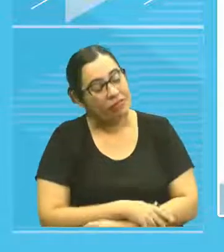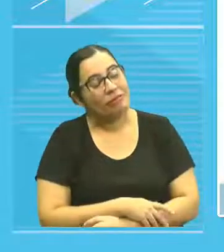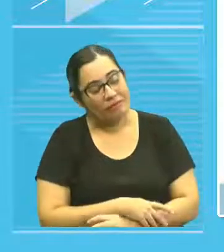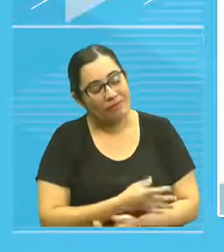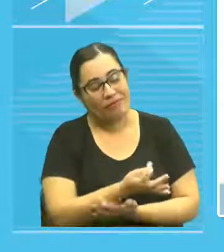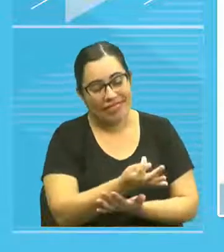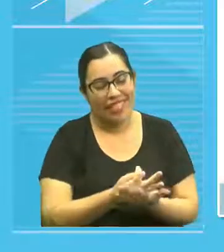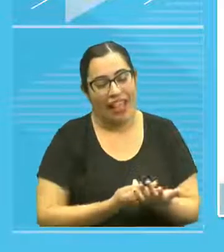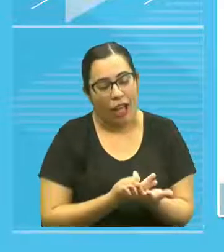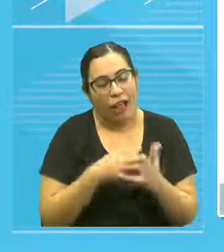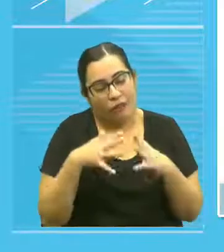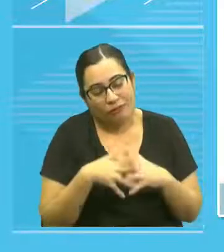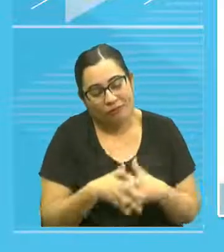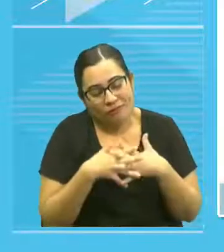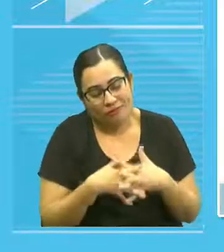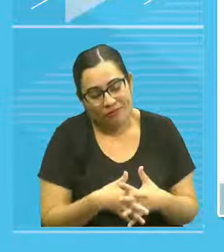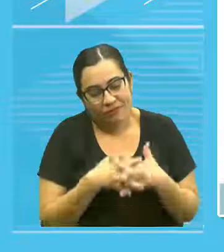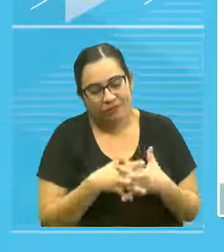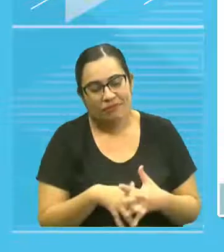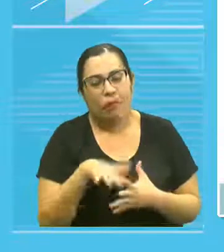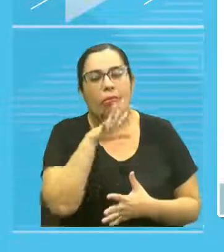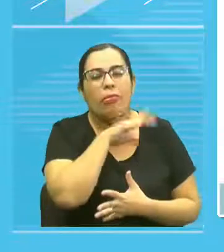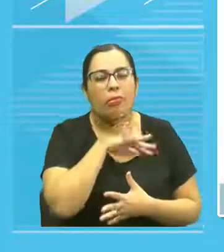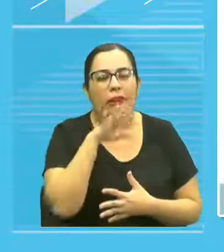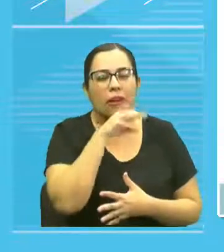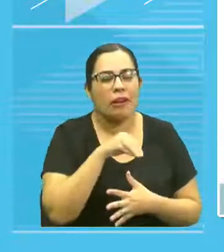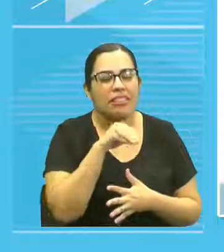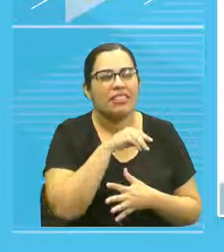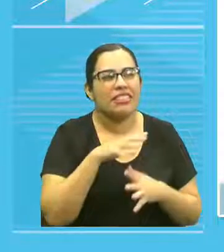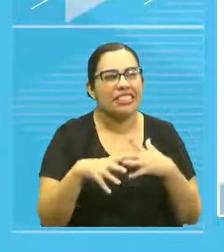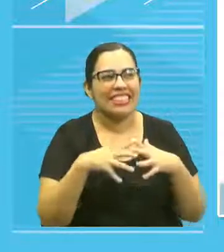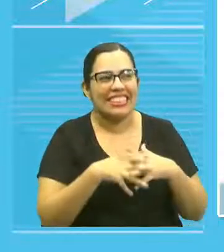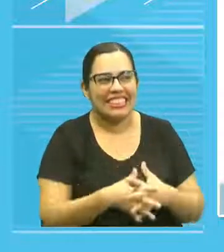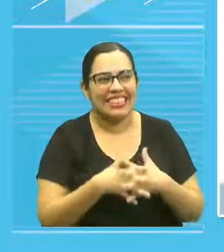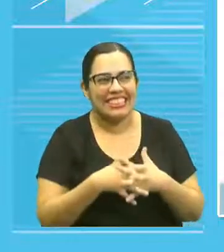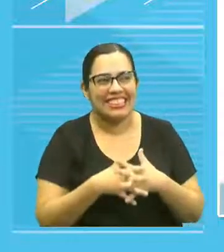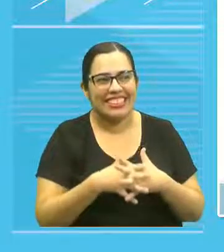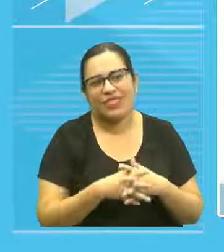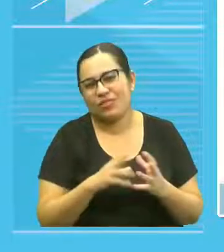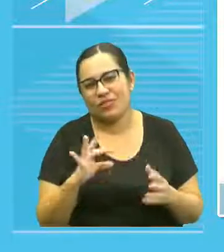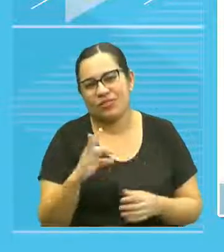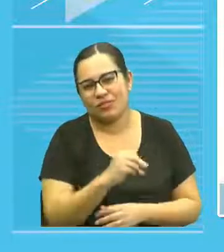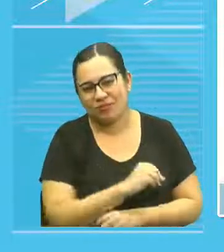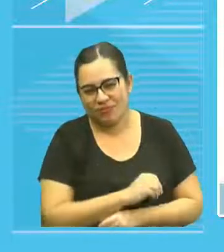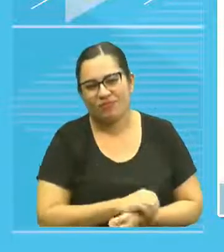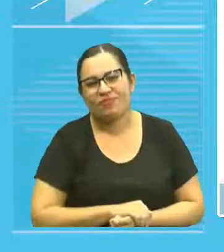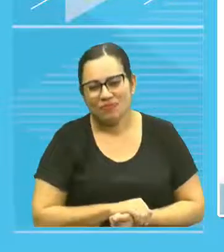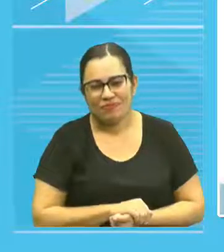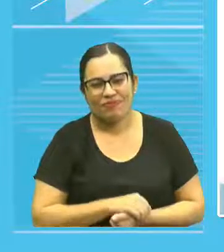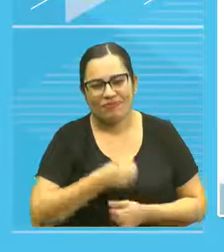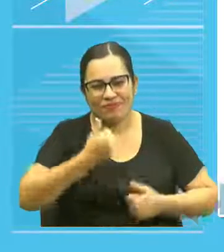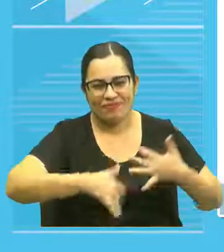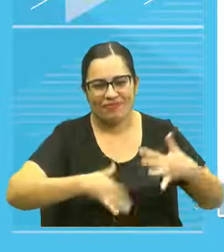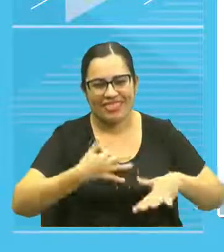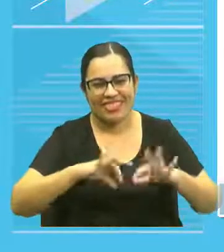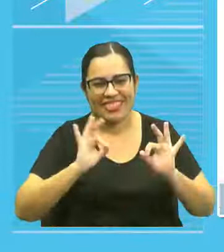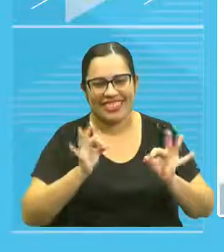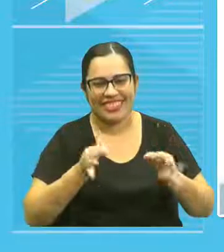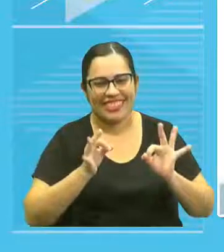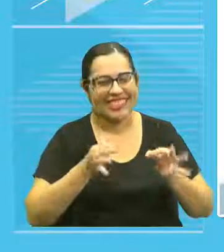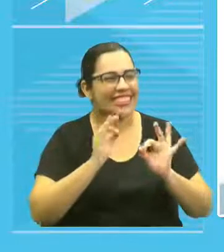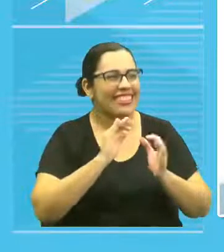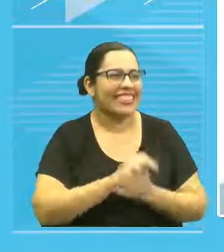é amiga é um trava-língua aliteração travou tudo agora a língua de todo mundo Gabriel André